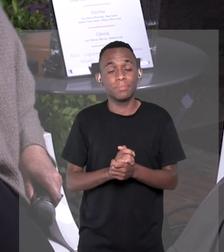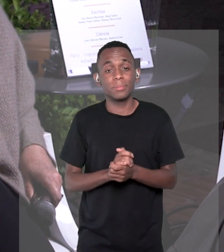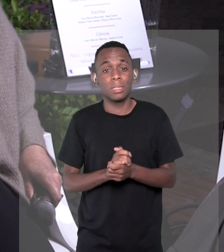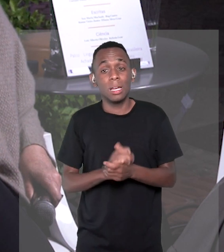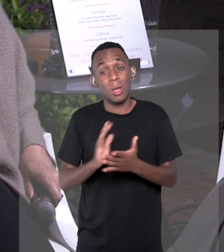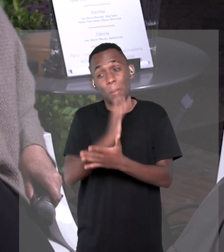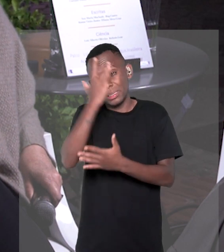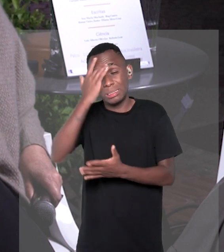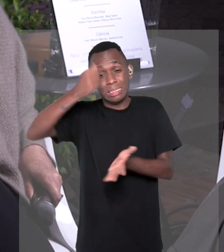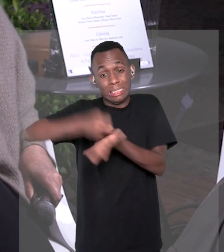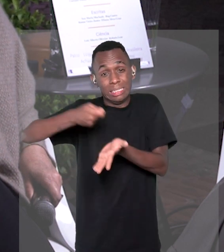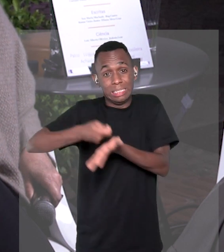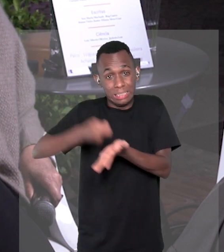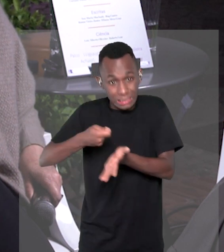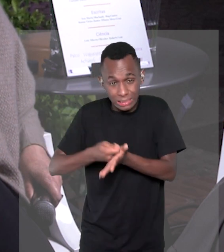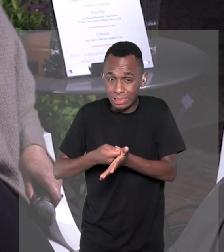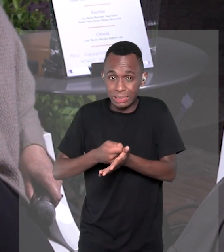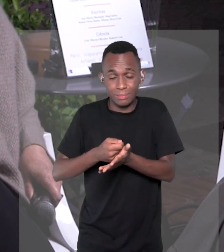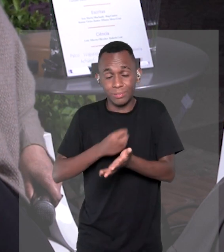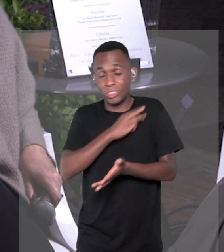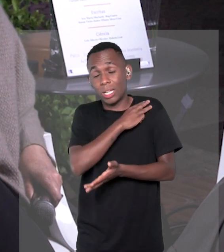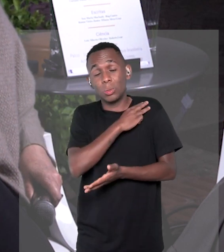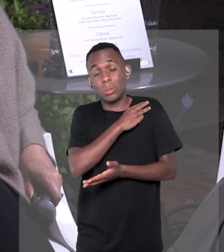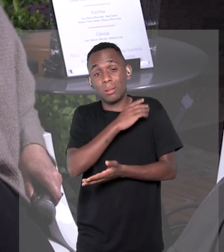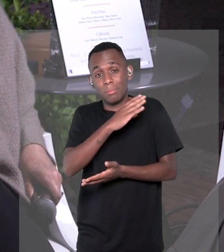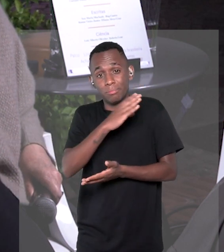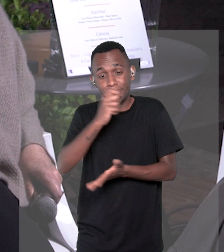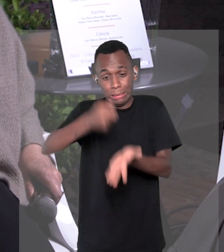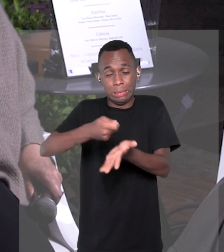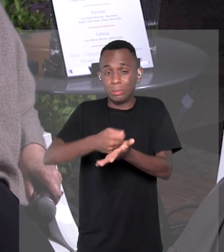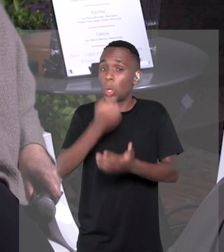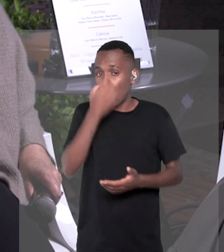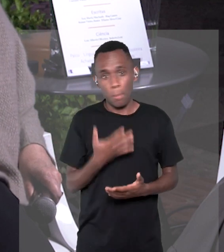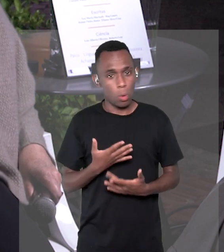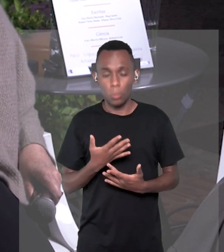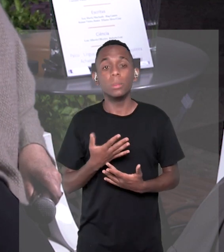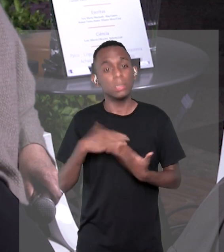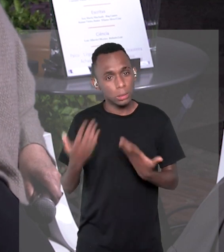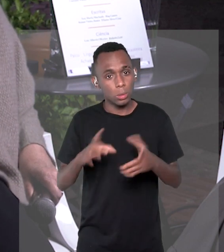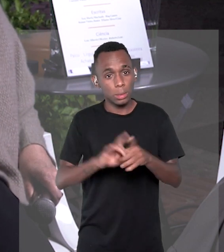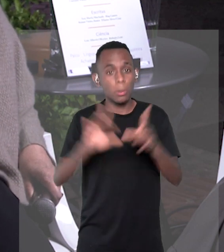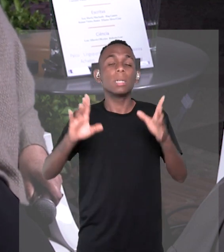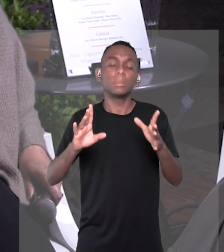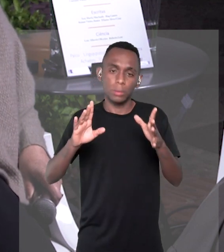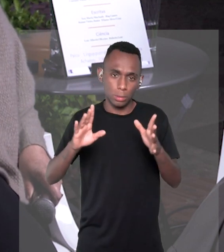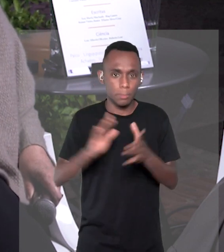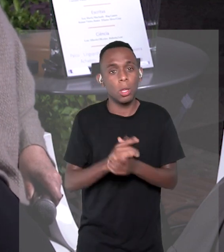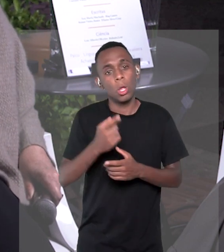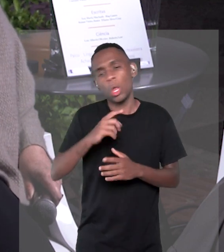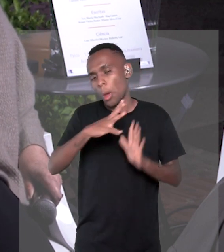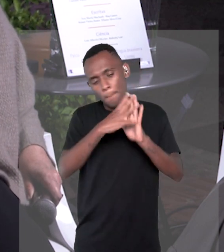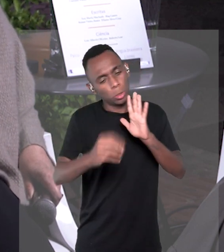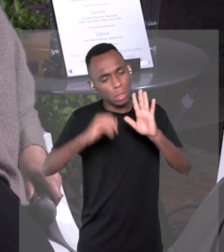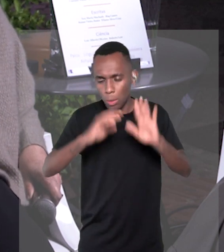momentos difíceis. Eu acho a construção de uma democracia difícil. Imagine, para quem seja autoritário, ditadura também não